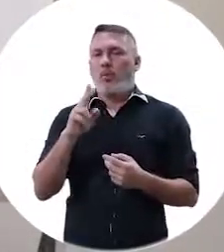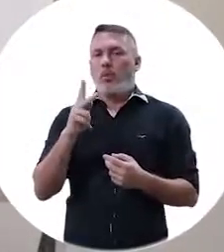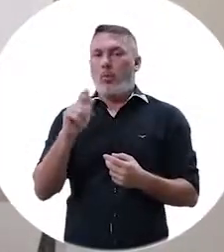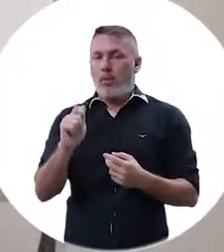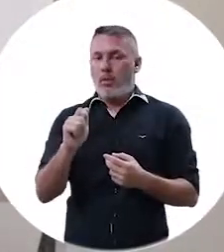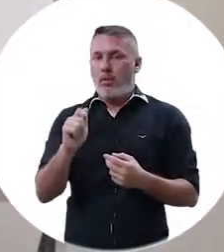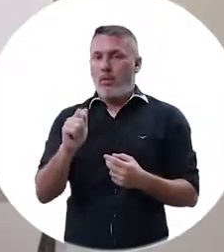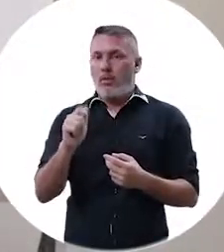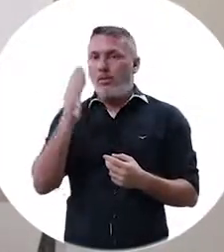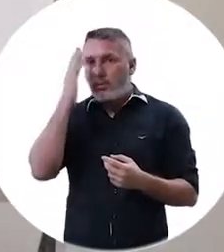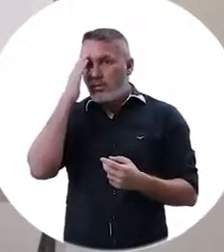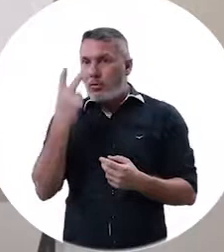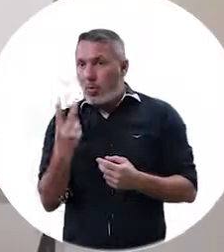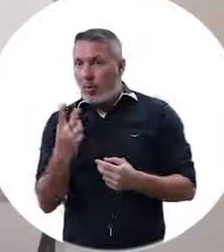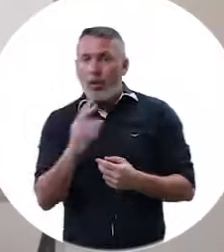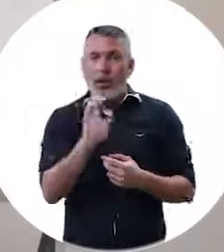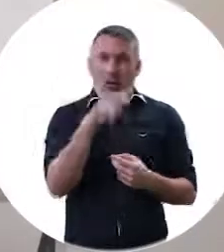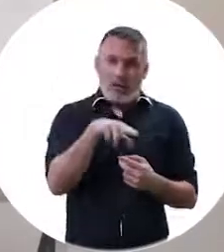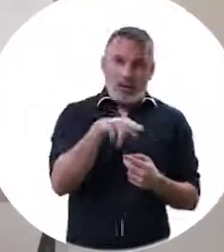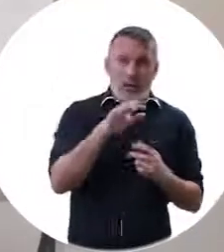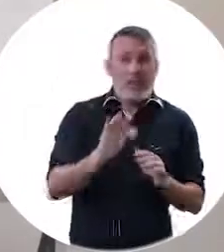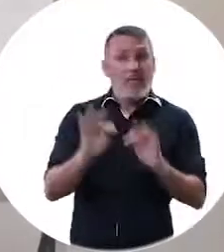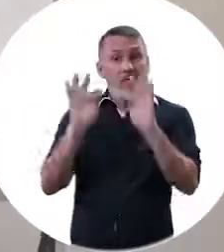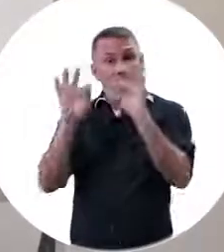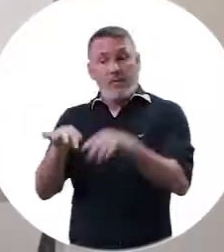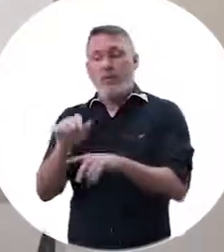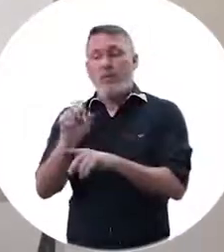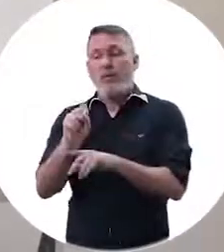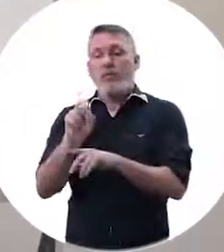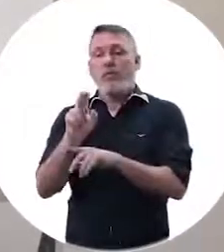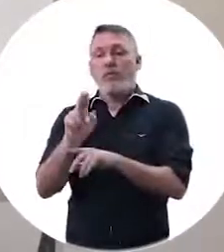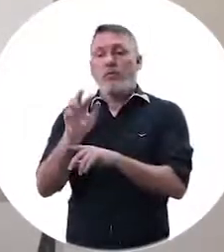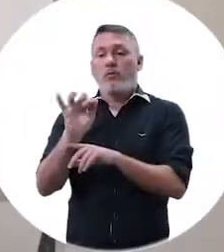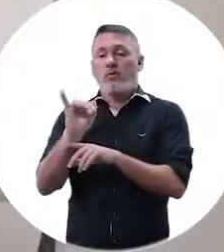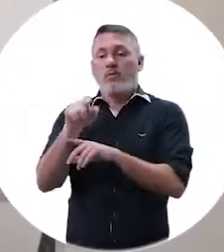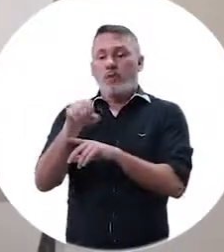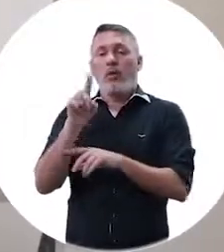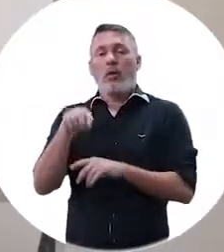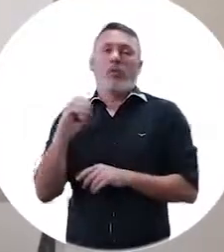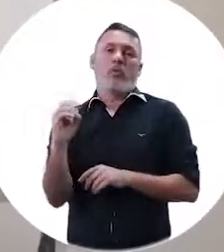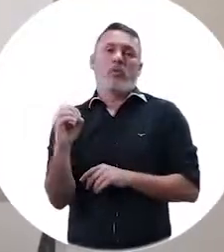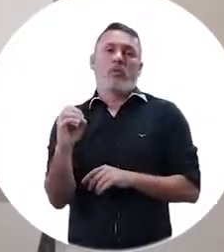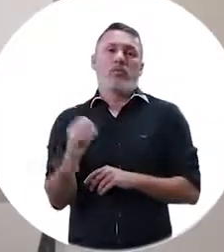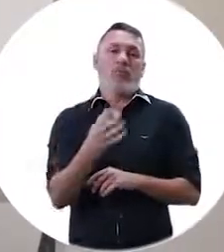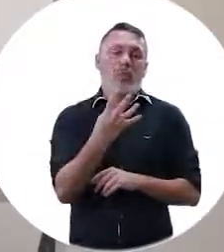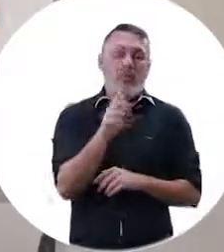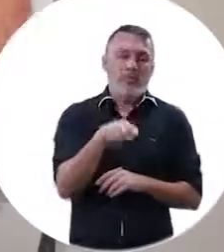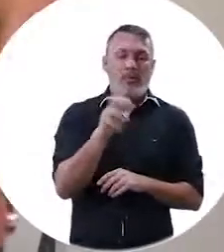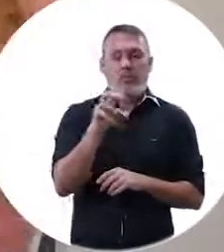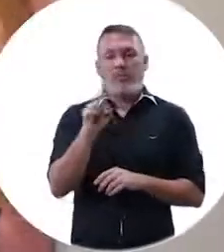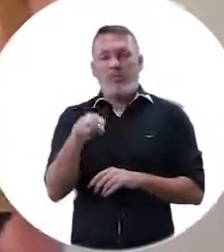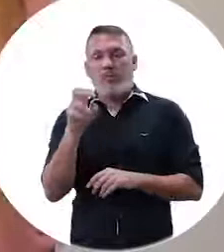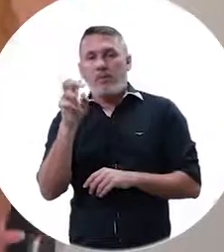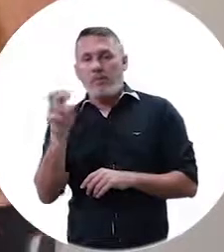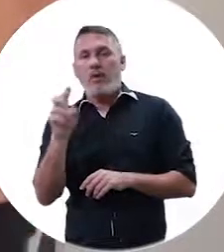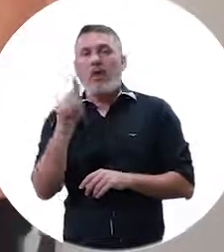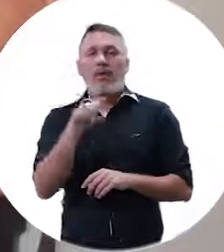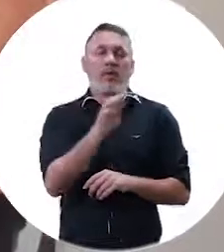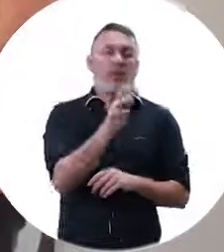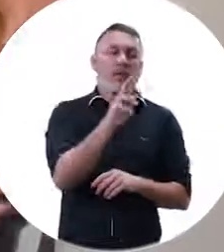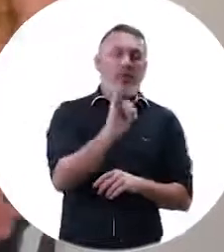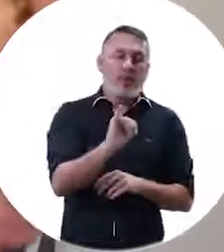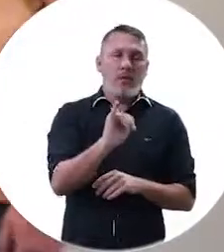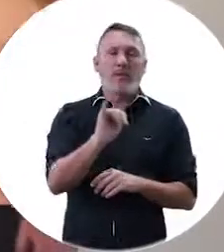Infixo de dupla, N. Terminação de hidrocarboneto, que é o sufixo. Ó,